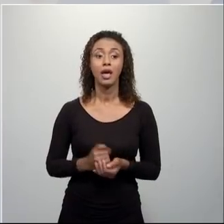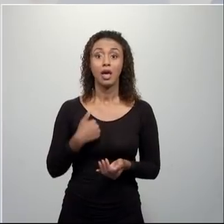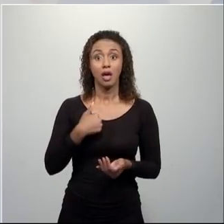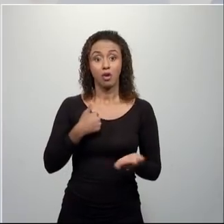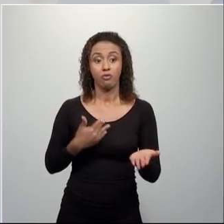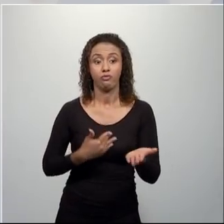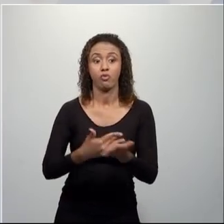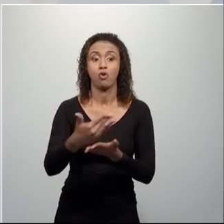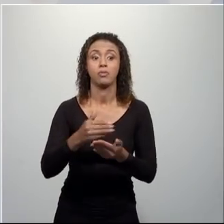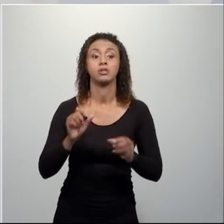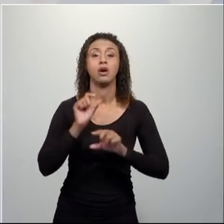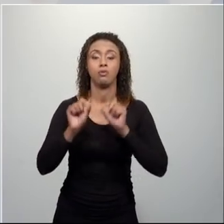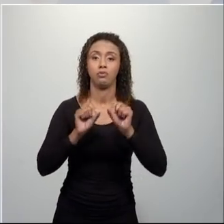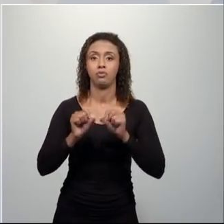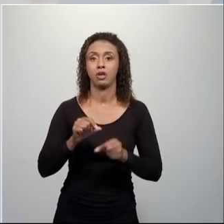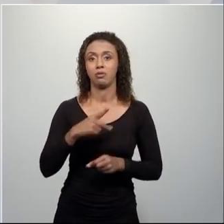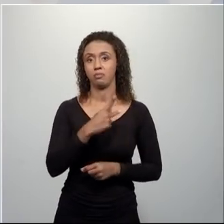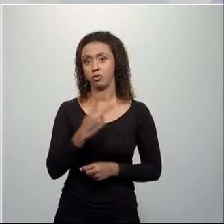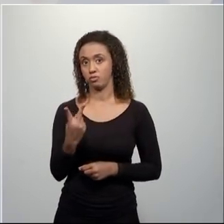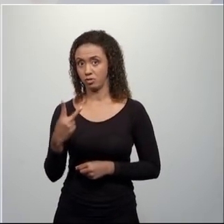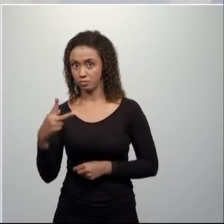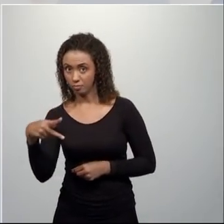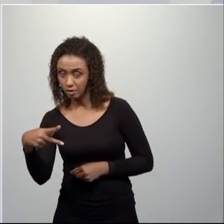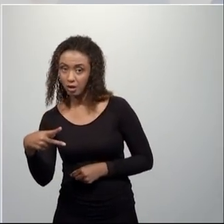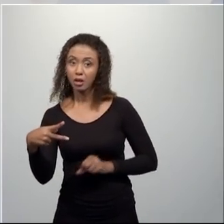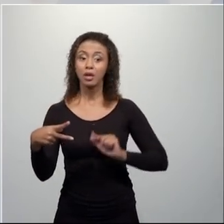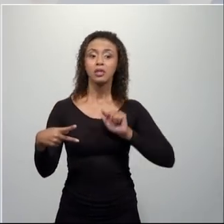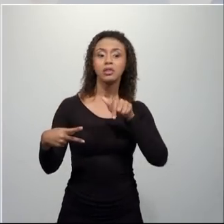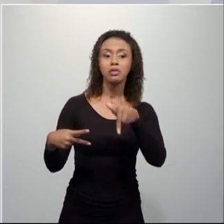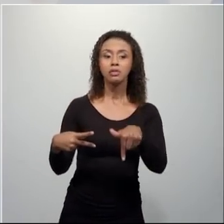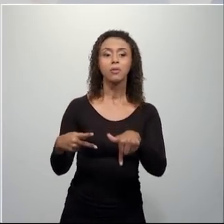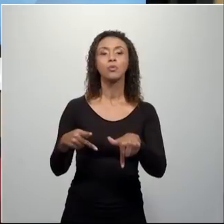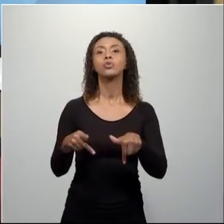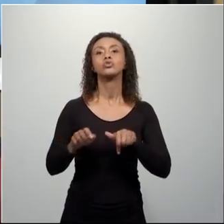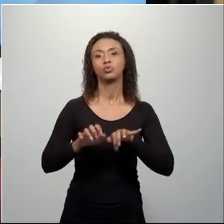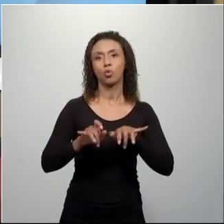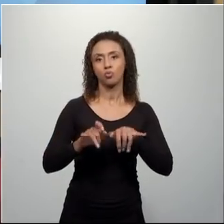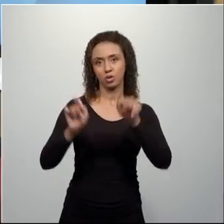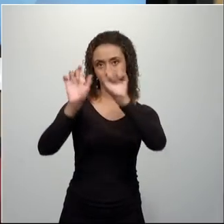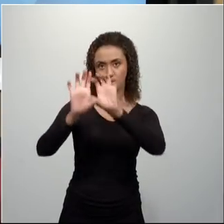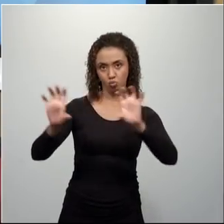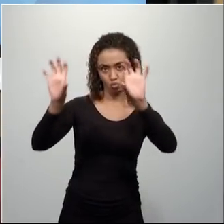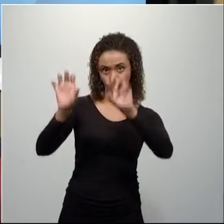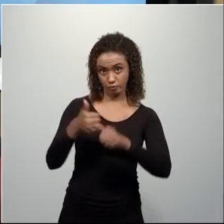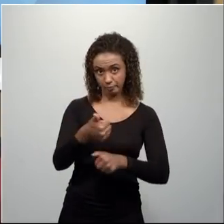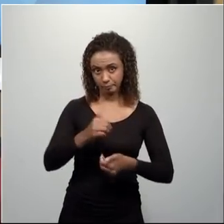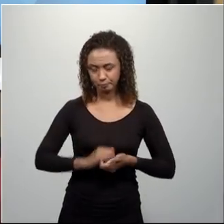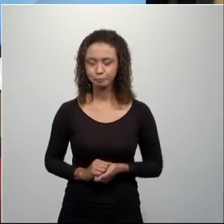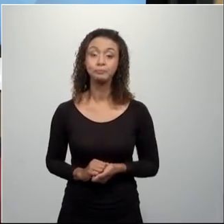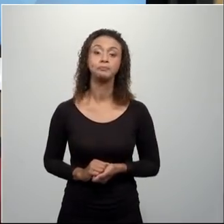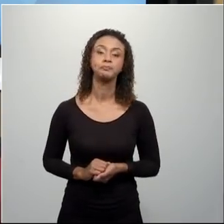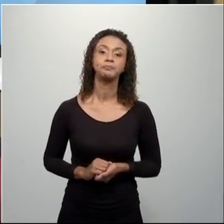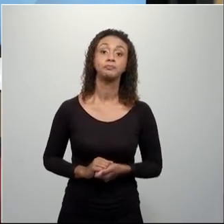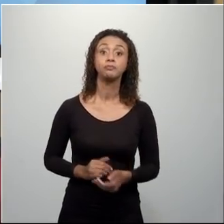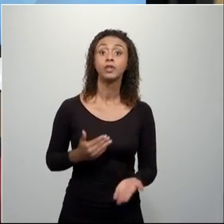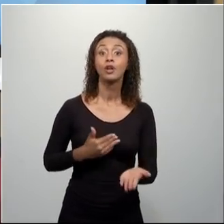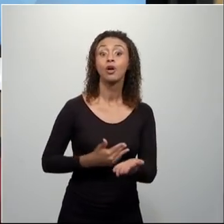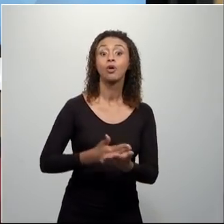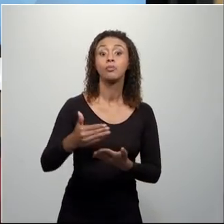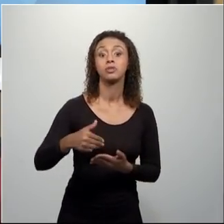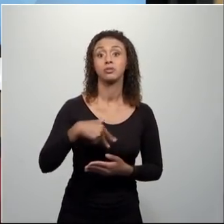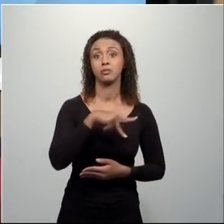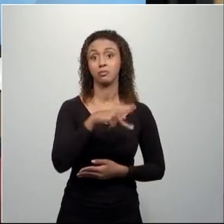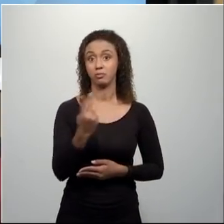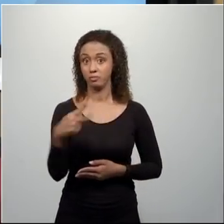visão geral do que verá a mais adiante que é a parte computação em nuvem começando com a parte de pepper